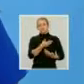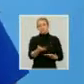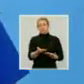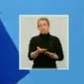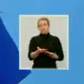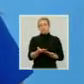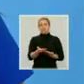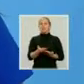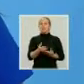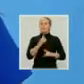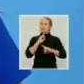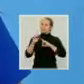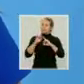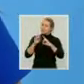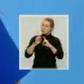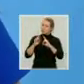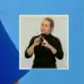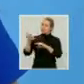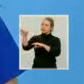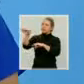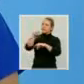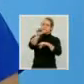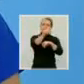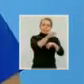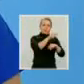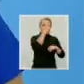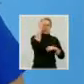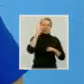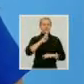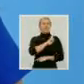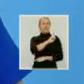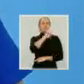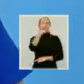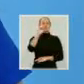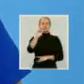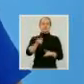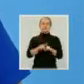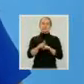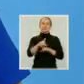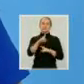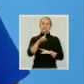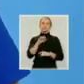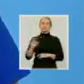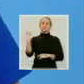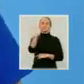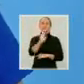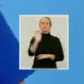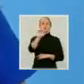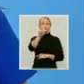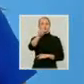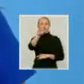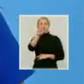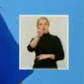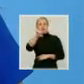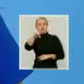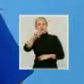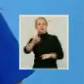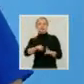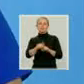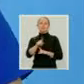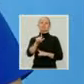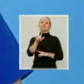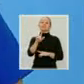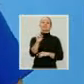Para debater o assunto foram convidados representantes da Fundação Dorina Noil, do Instituto Benjamin Constant,